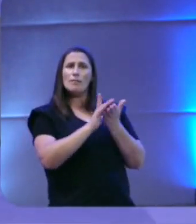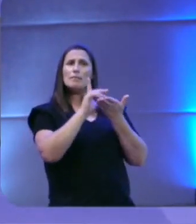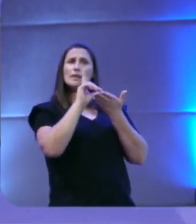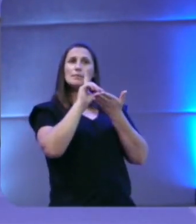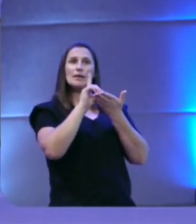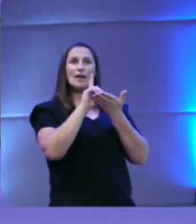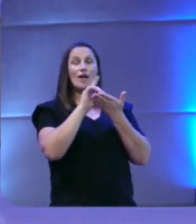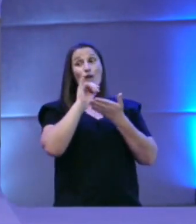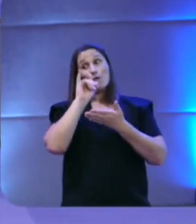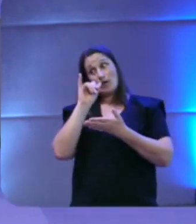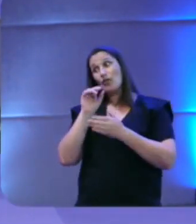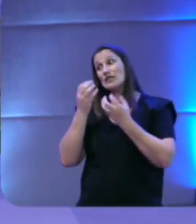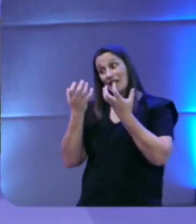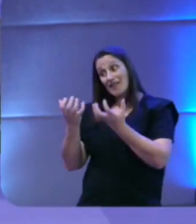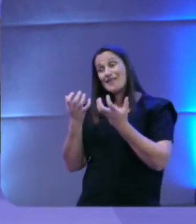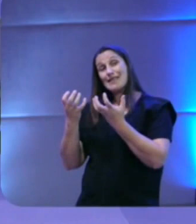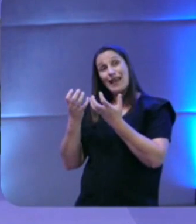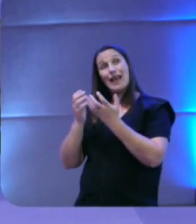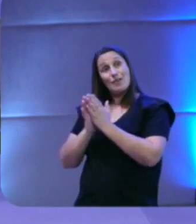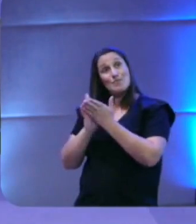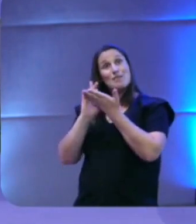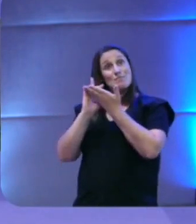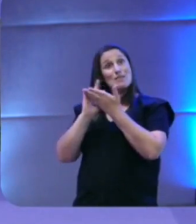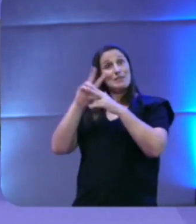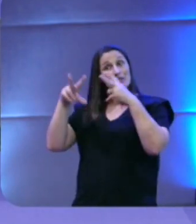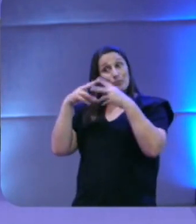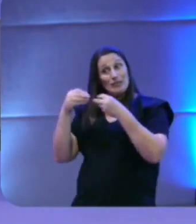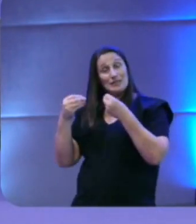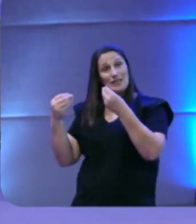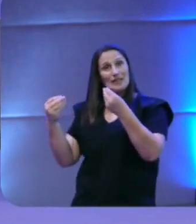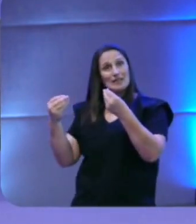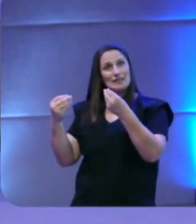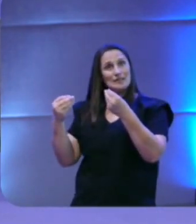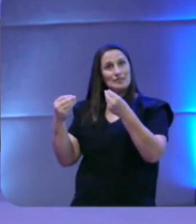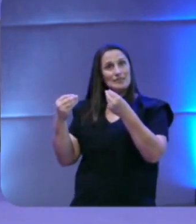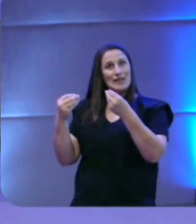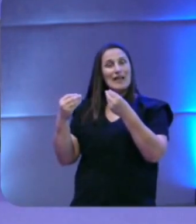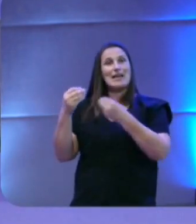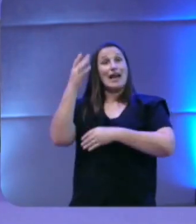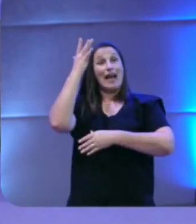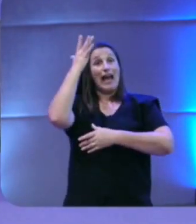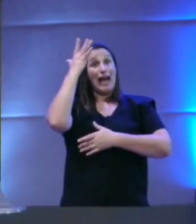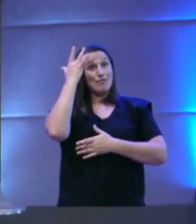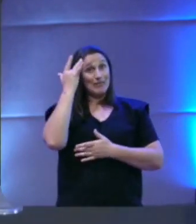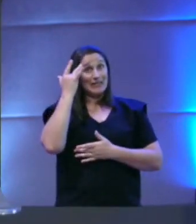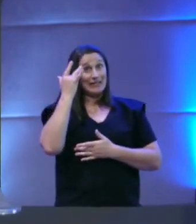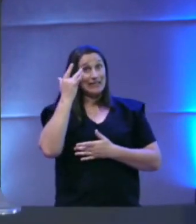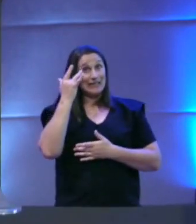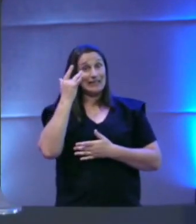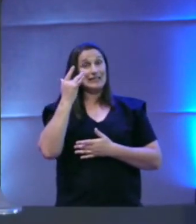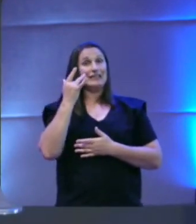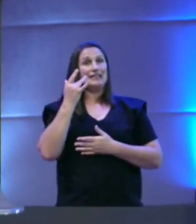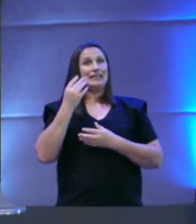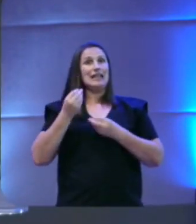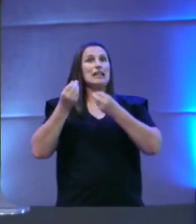presente? Ele falou: eu gostaria de ter uma Bíblia de presente. Eu estava indo embora no outro dia, deixei no lugar que eu estava hospedado uma Bíblia para o seu José. Ele me mandou até